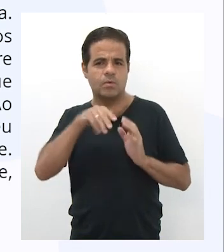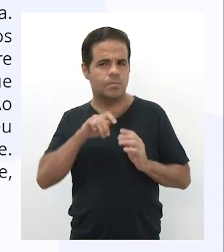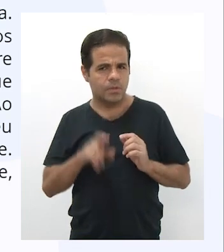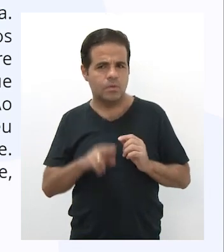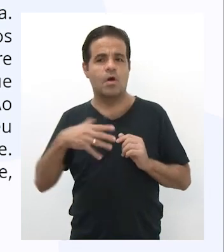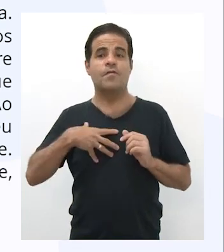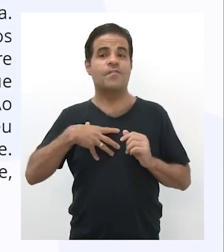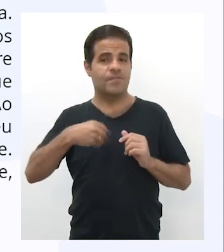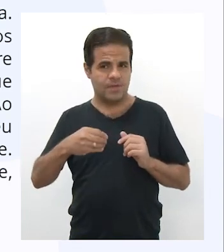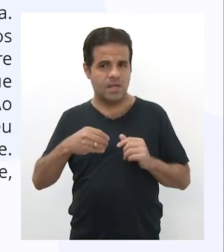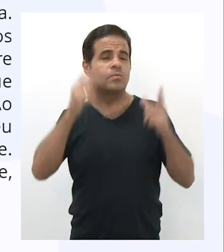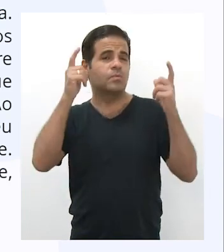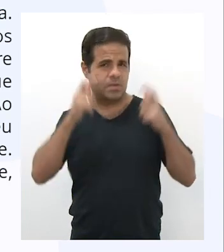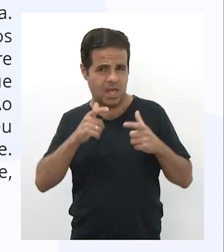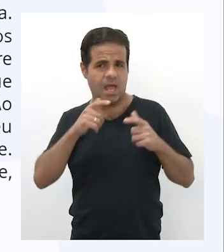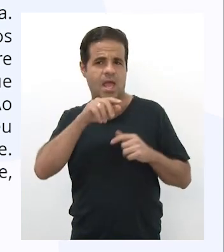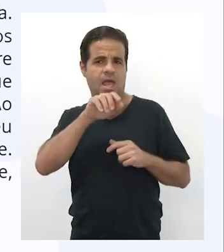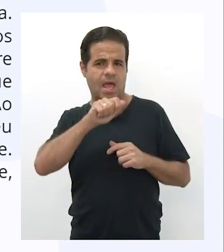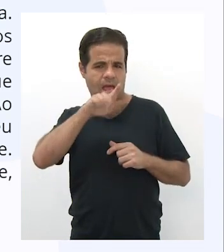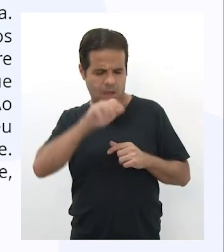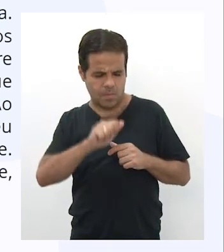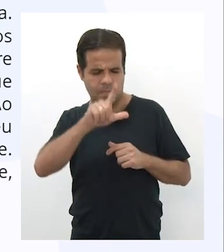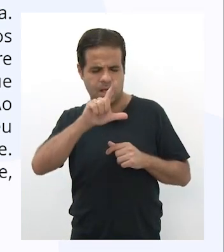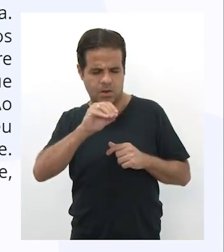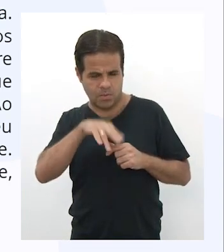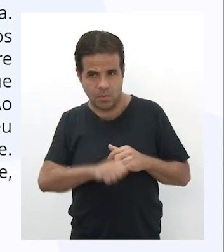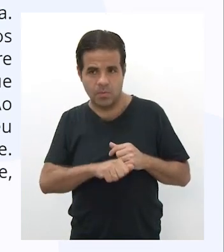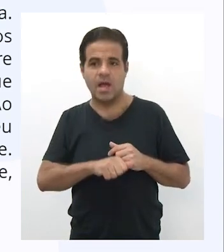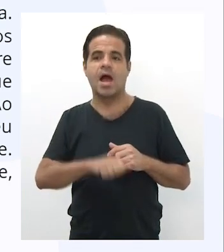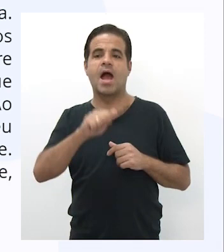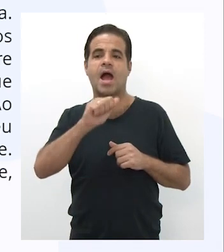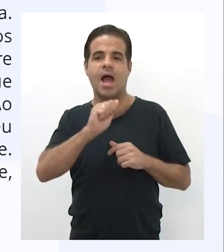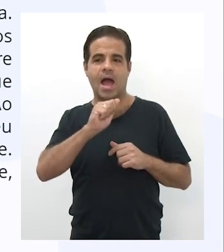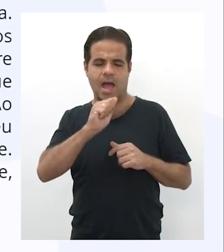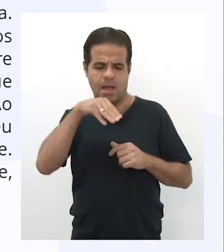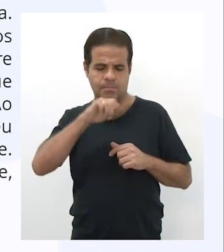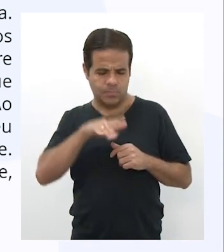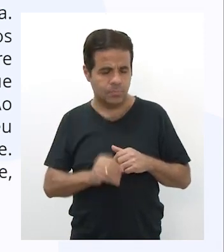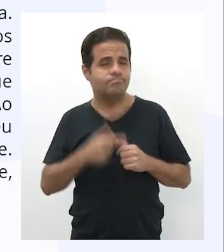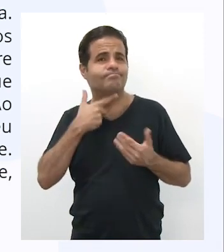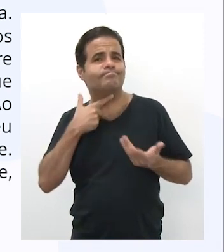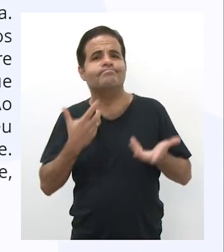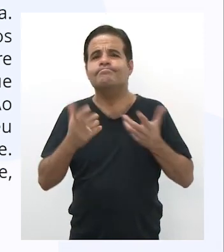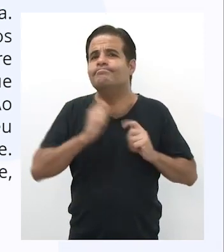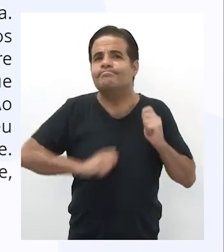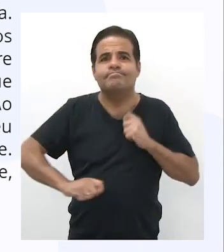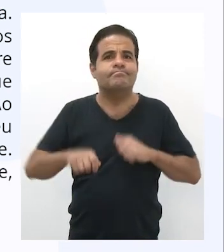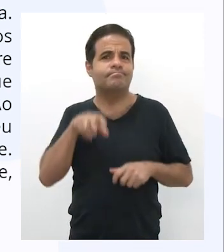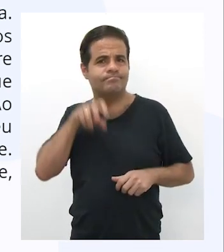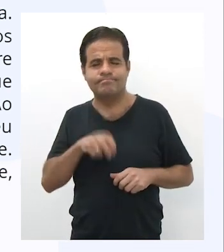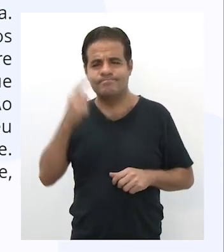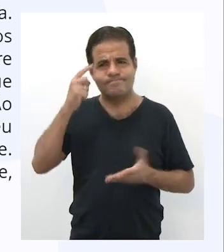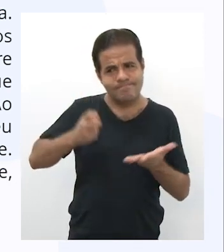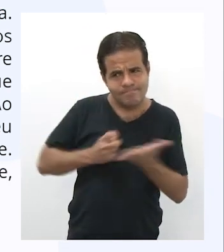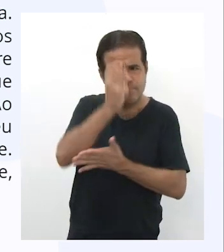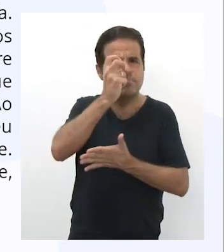filha de Numitor, rei de Alba Longa. Amúlio, irmão do rei, almejando o trono, deu um golpe